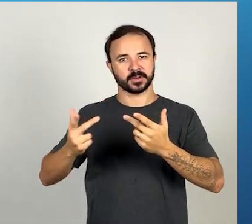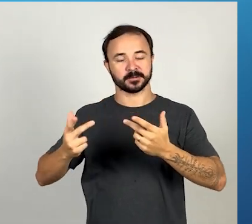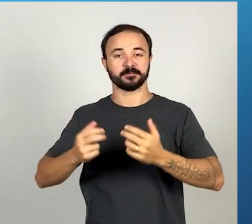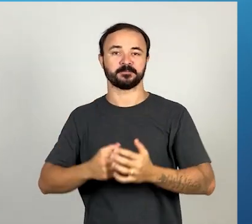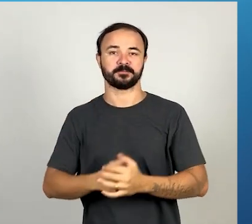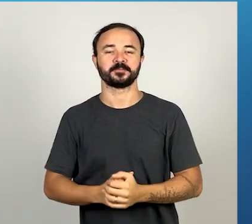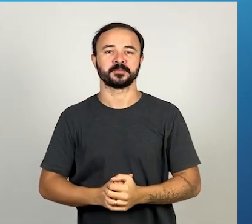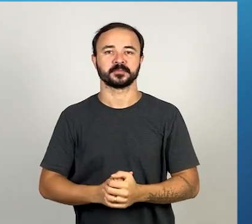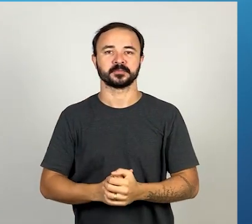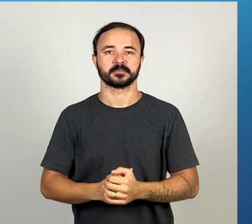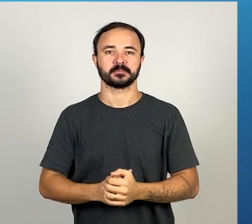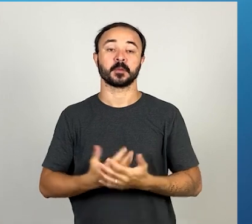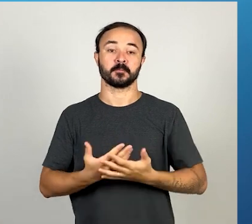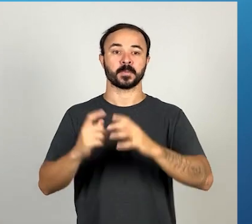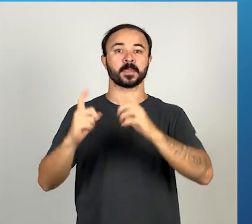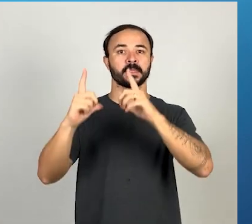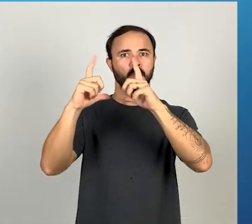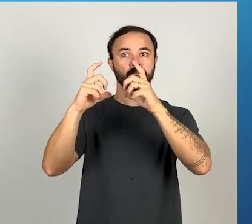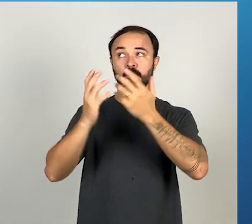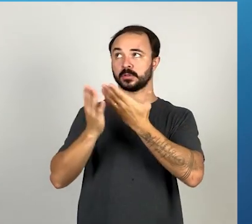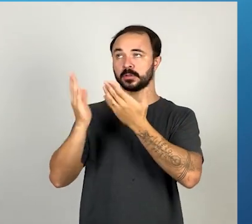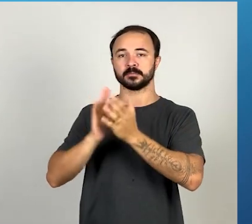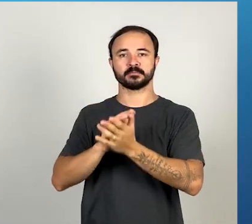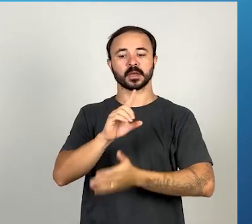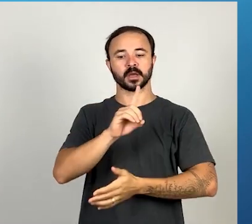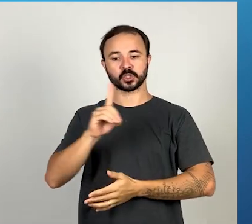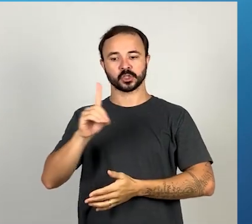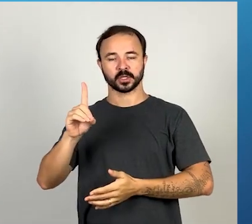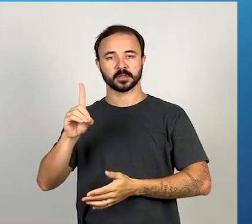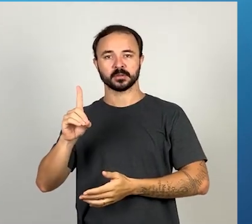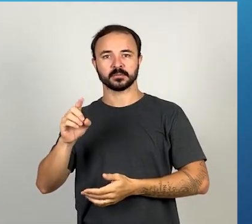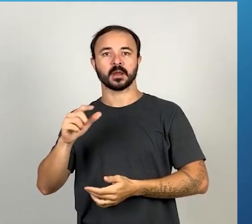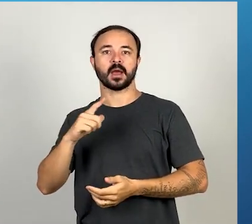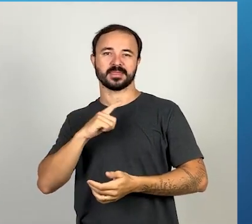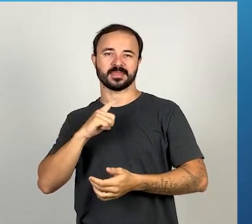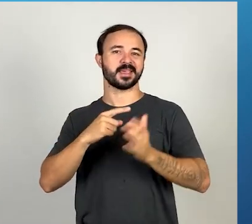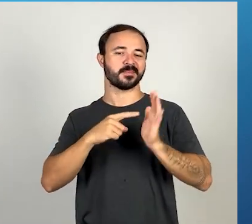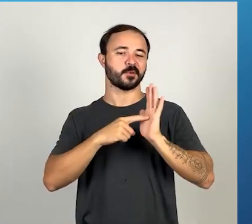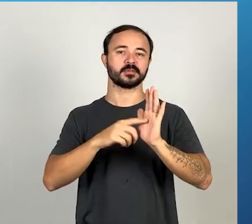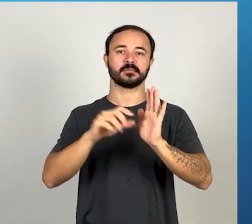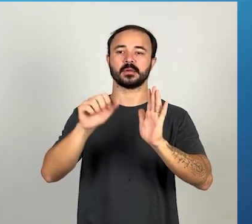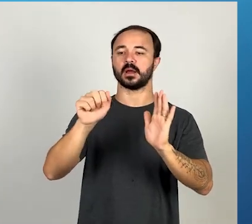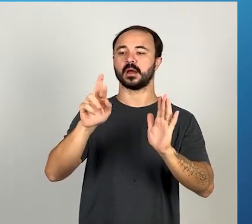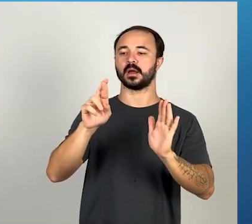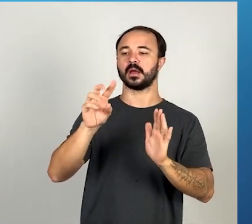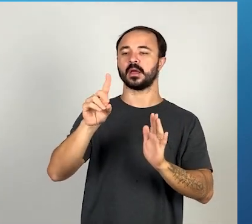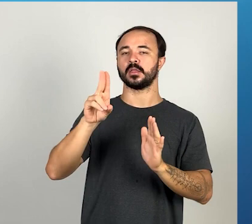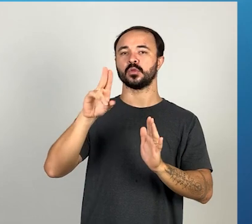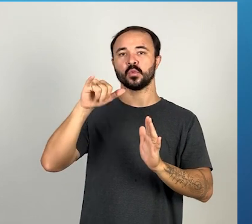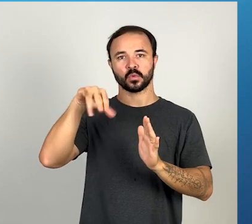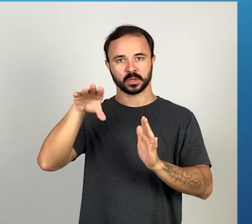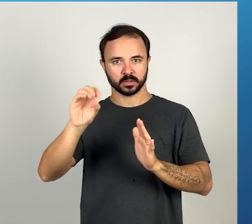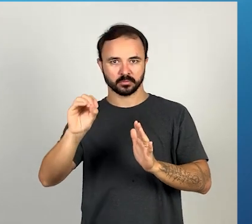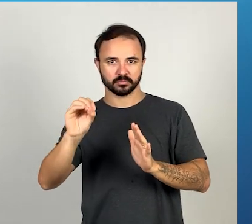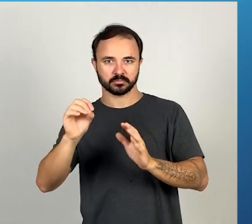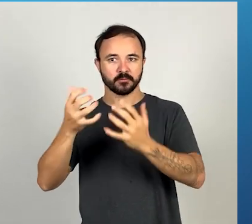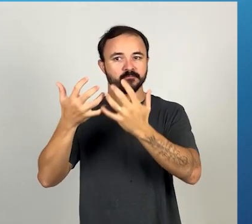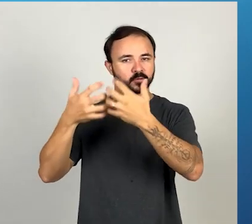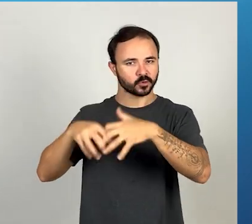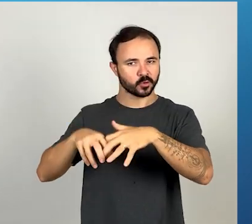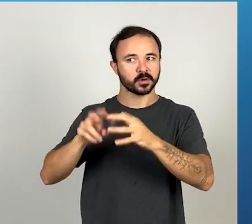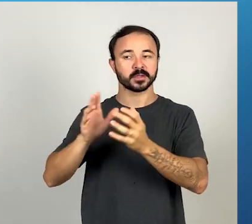de máquina. Aqui nós temos na imagem à direita o Arduino. Nós temos também um resistor,